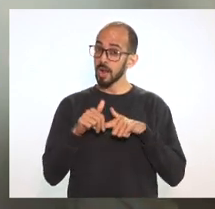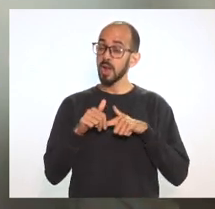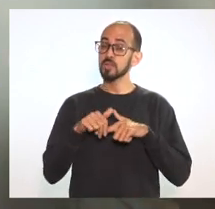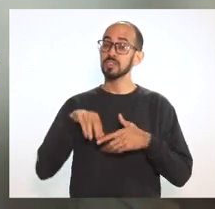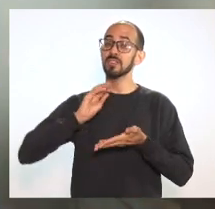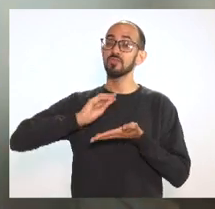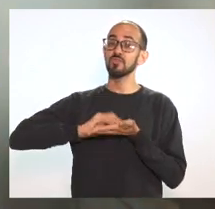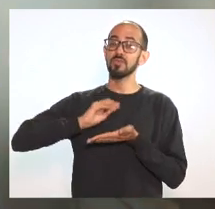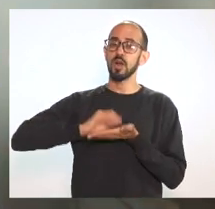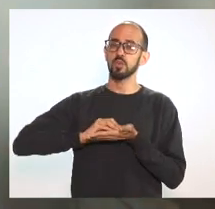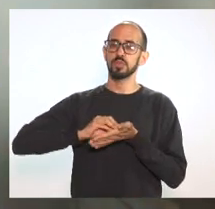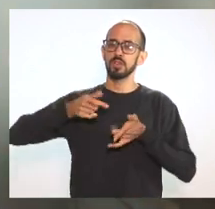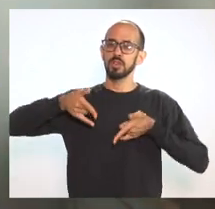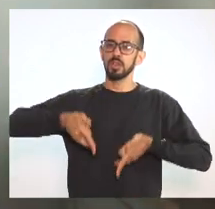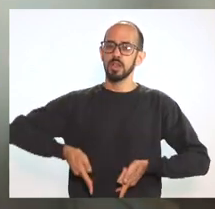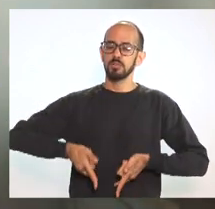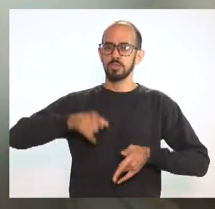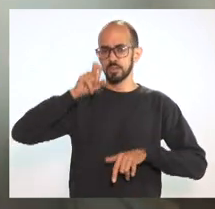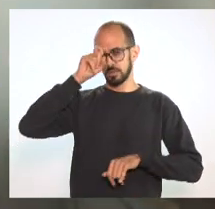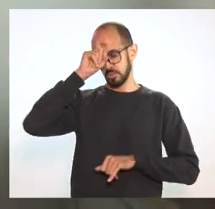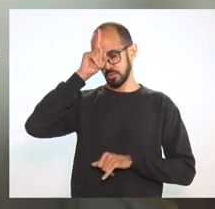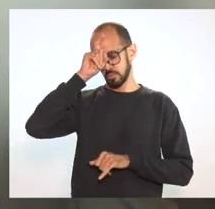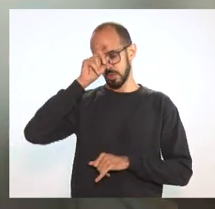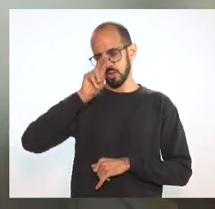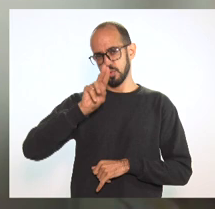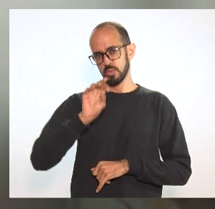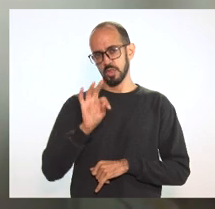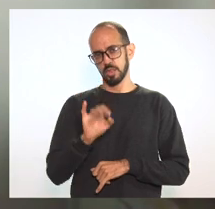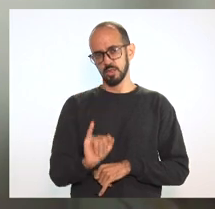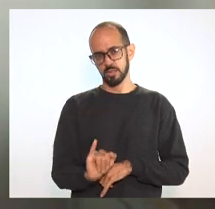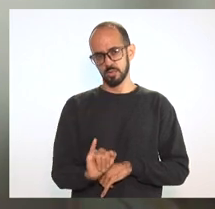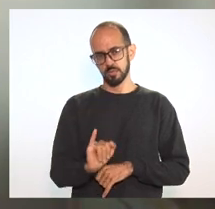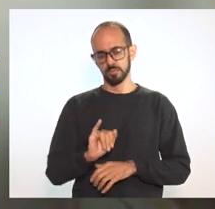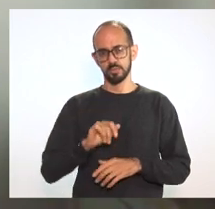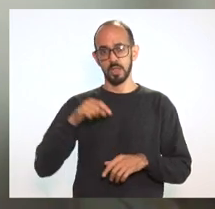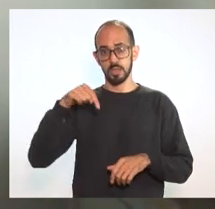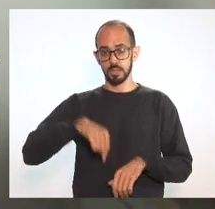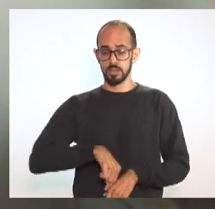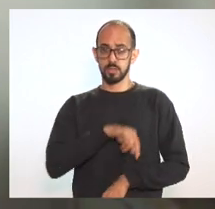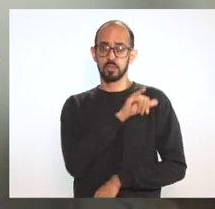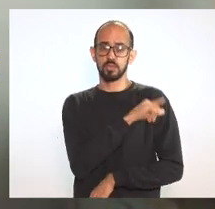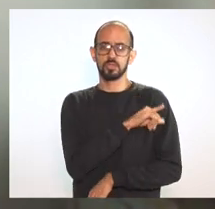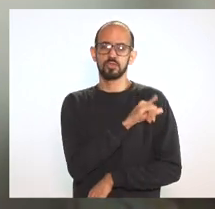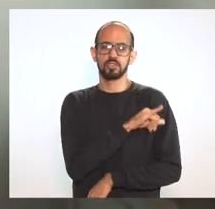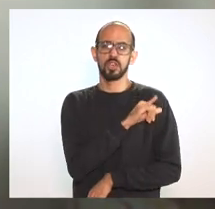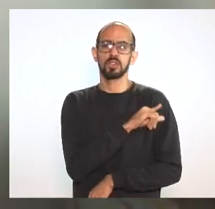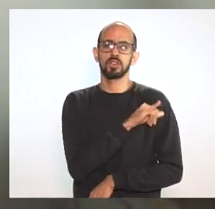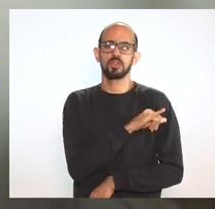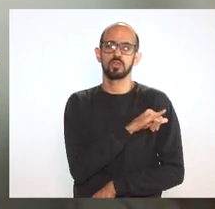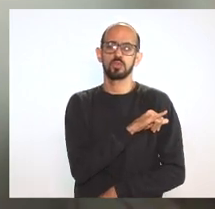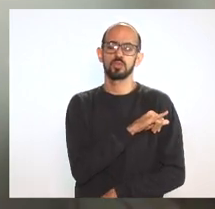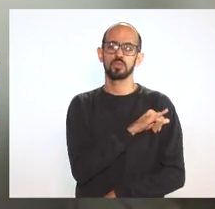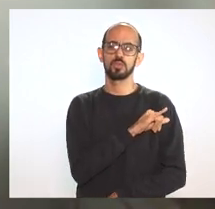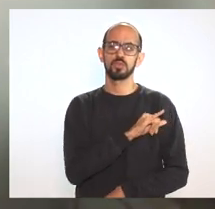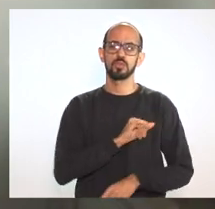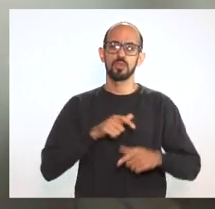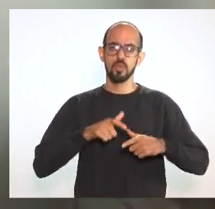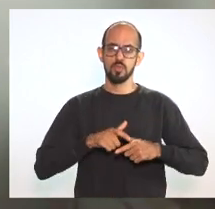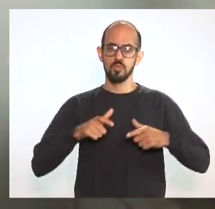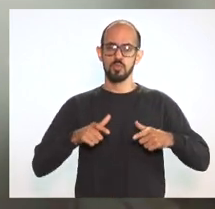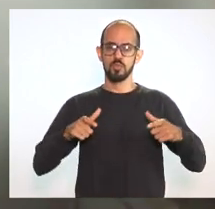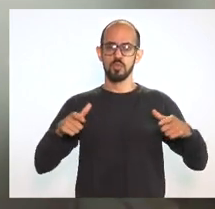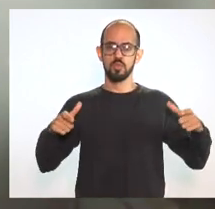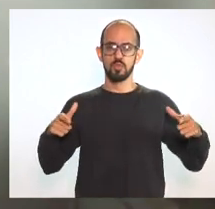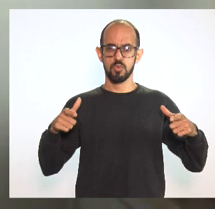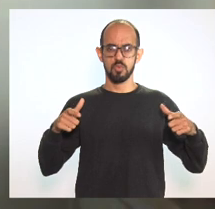leitos de UTI. Aqui no Rio de Janeiro, o crescimento de procura